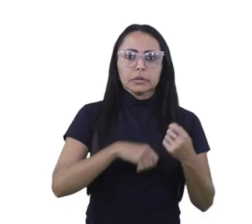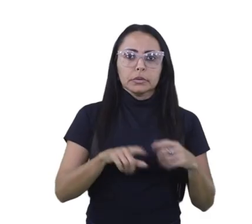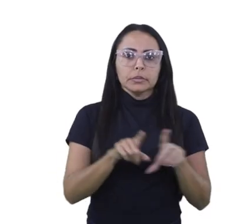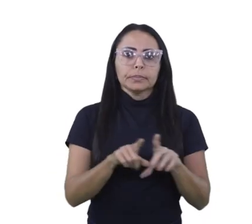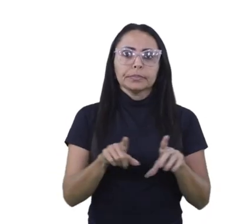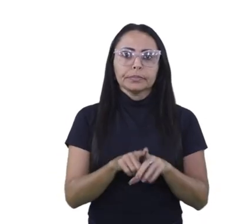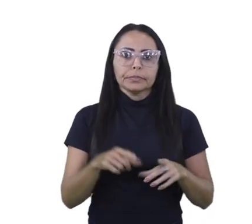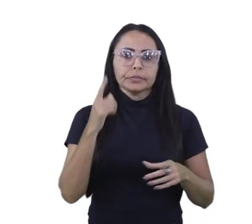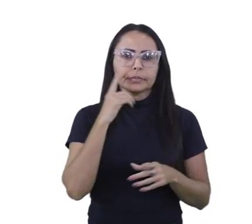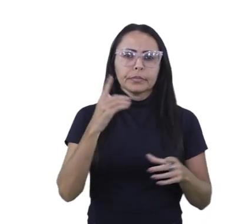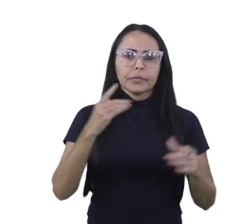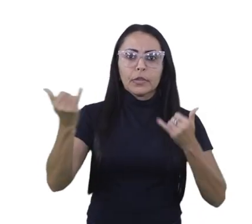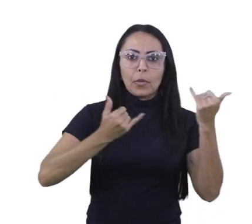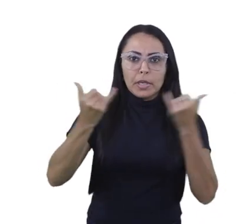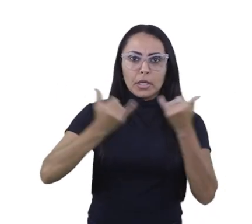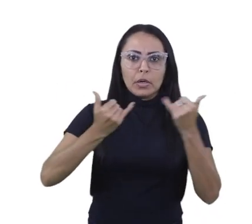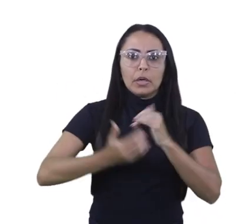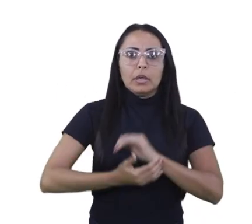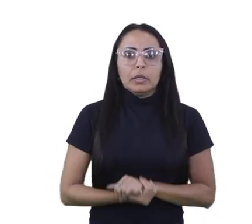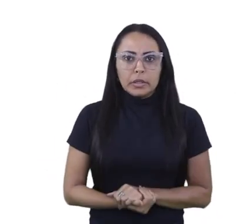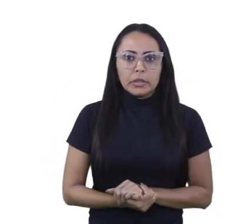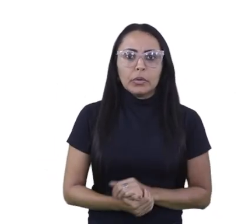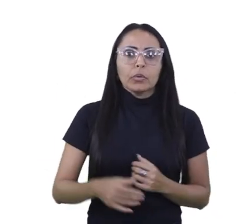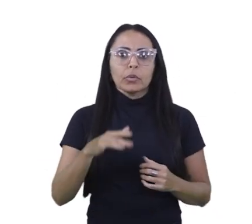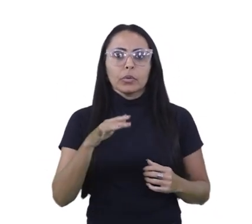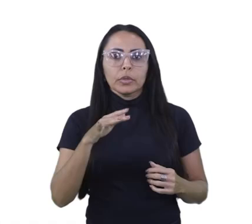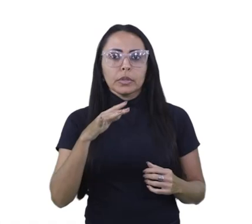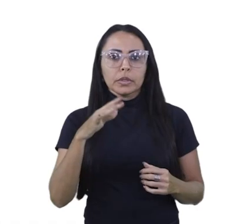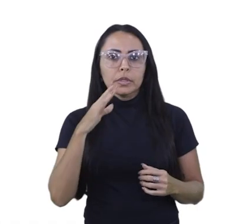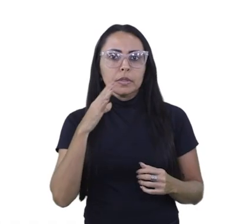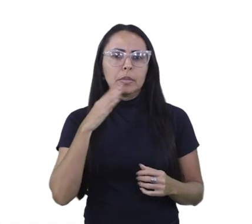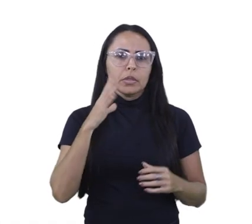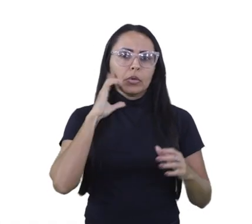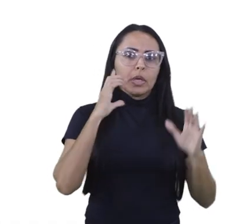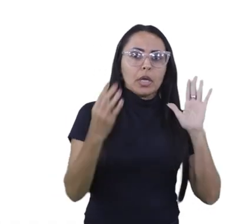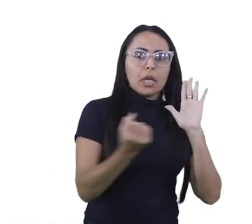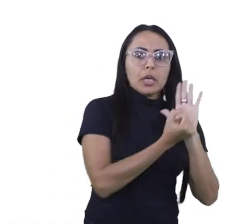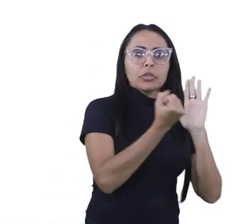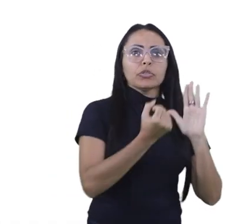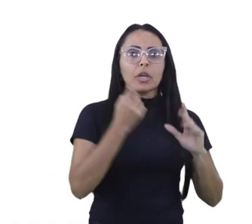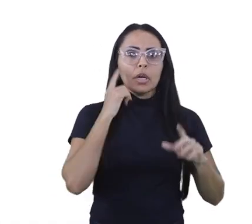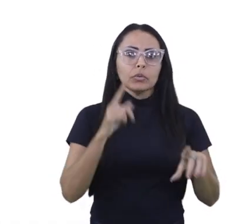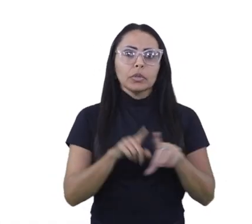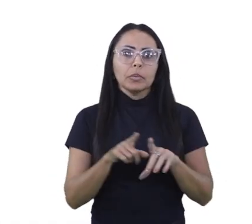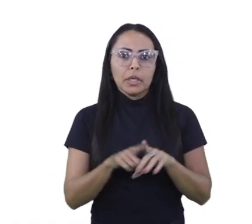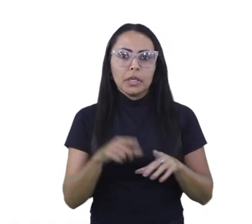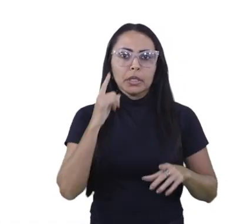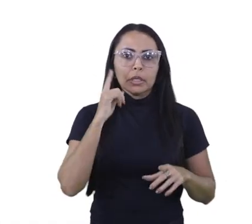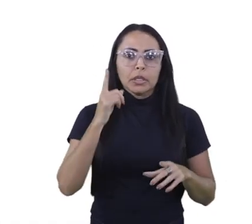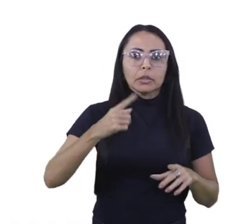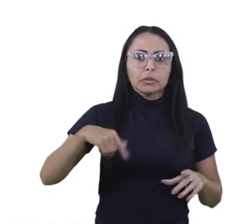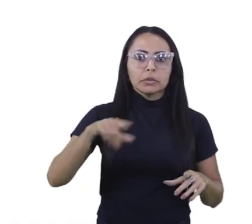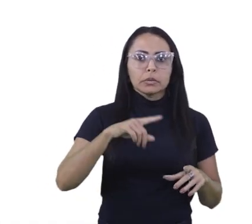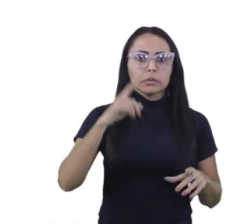é o ciclo da informação. Então, o conhecimento registrado, geralmente registrado, que seja em meio virtual,